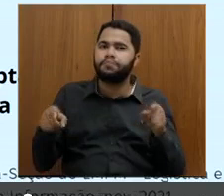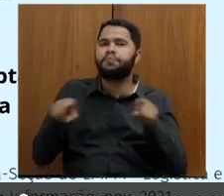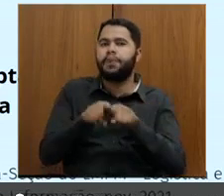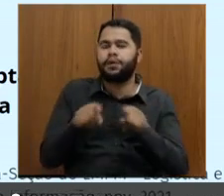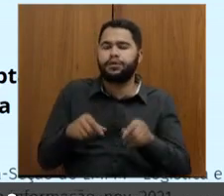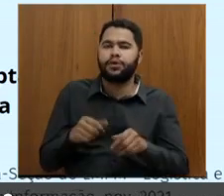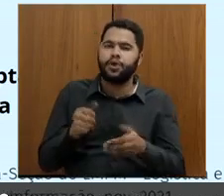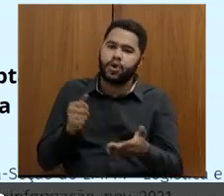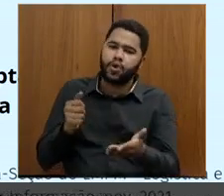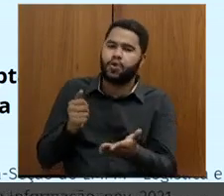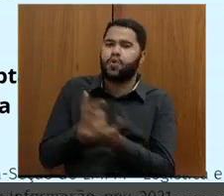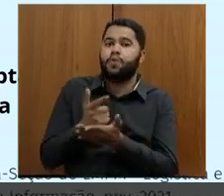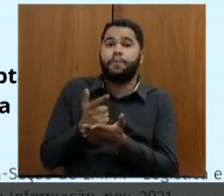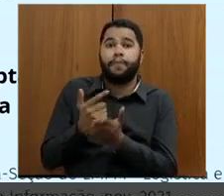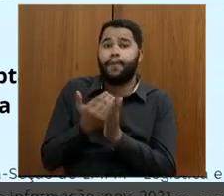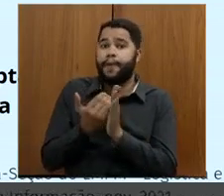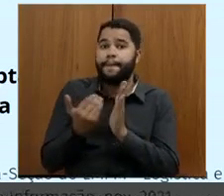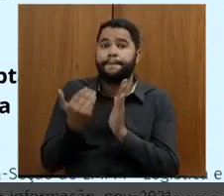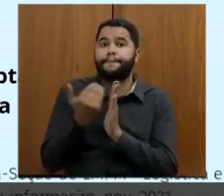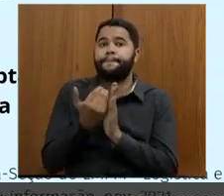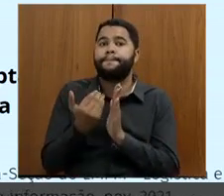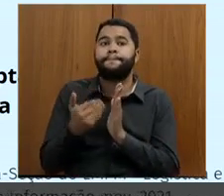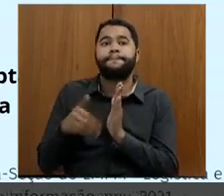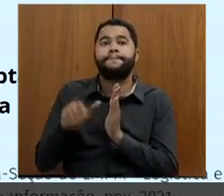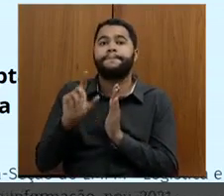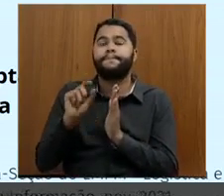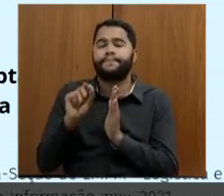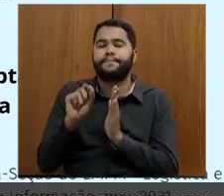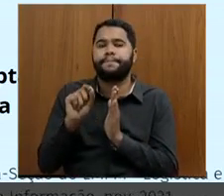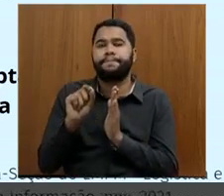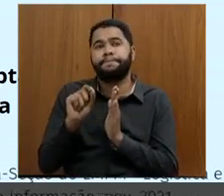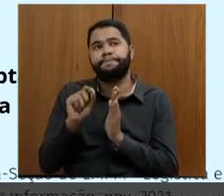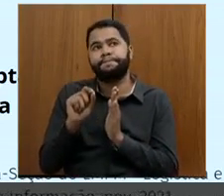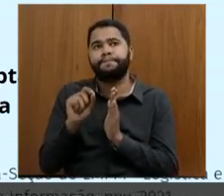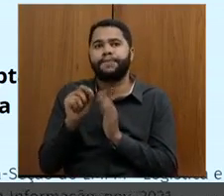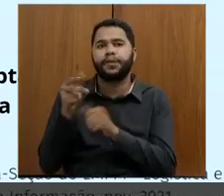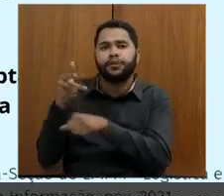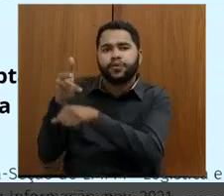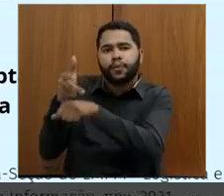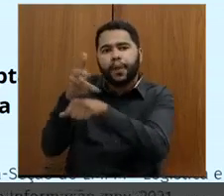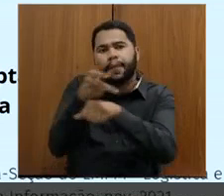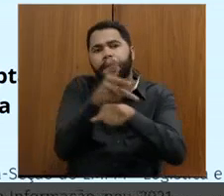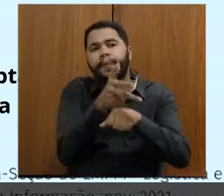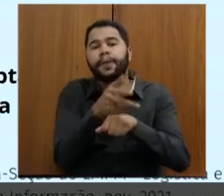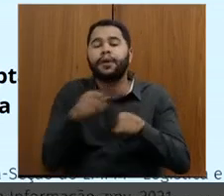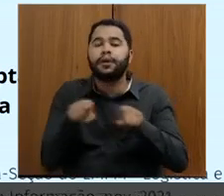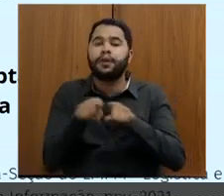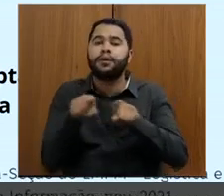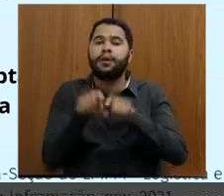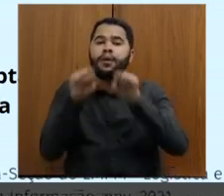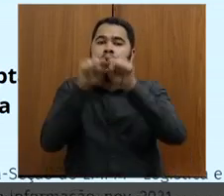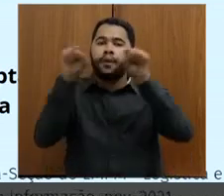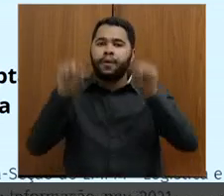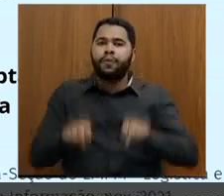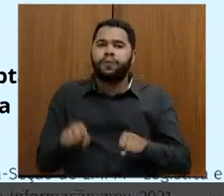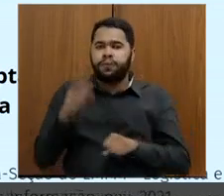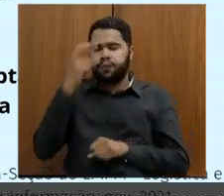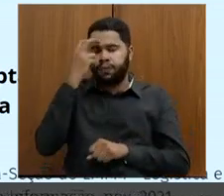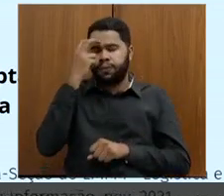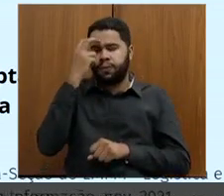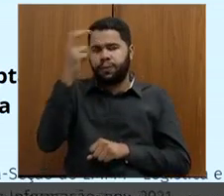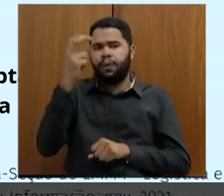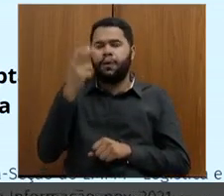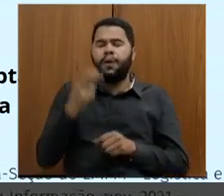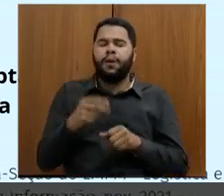para a gente comprar o máximo de número de que a gente pode dizer que de câmeras e através do sistema de inteligência